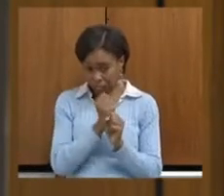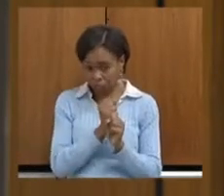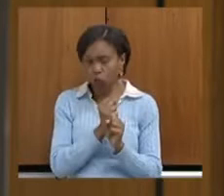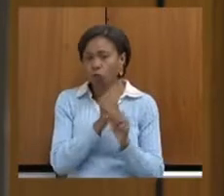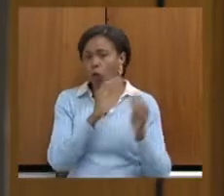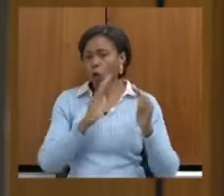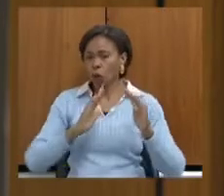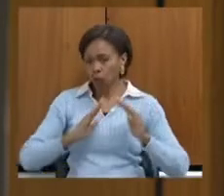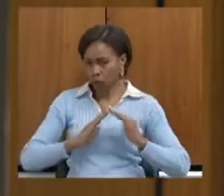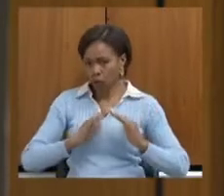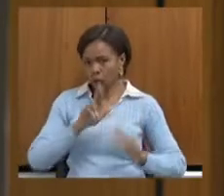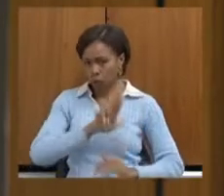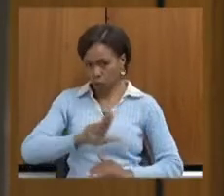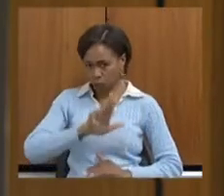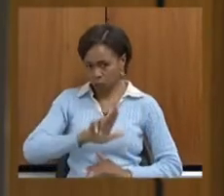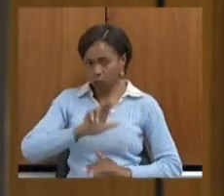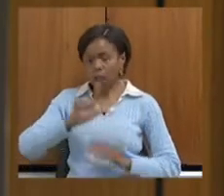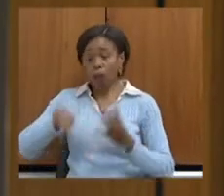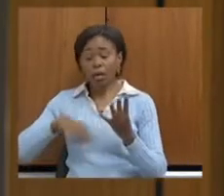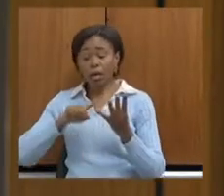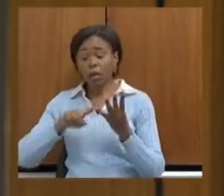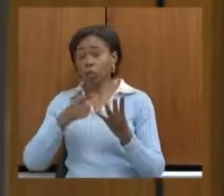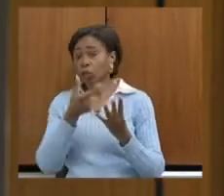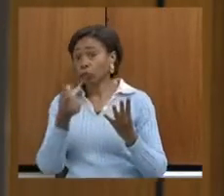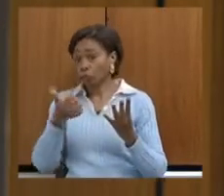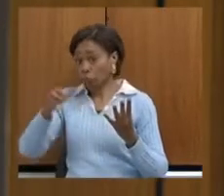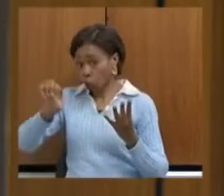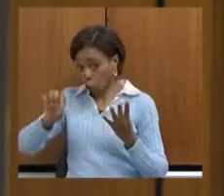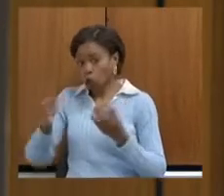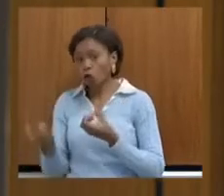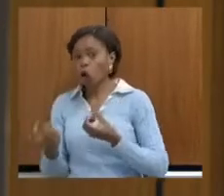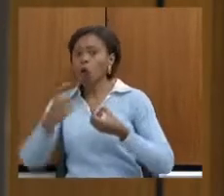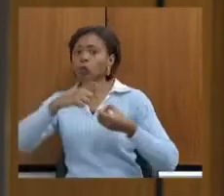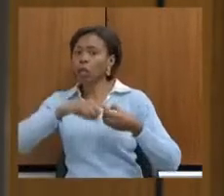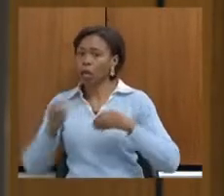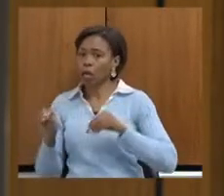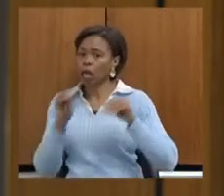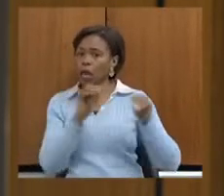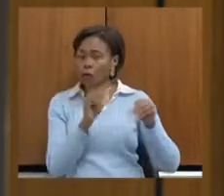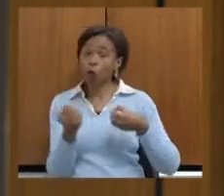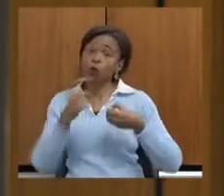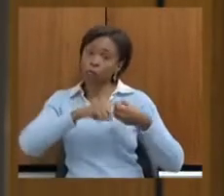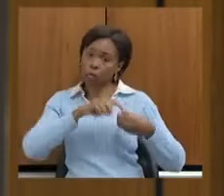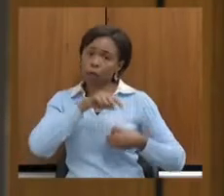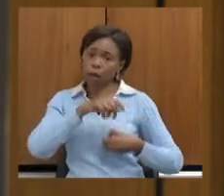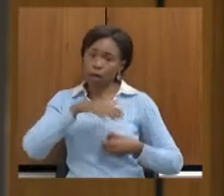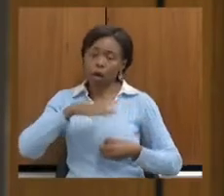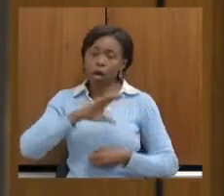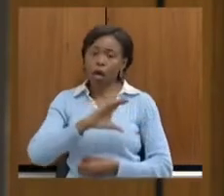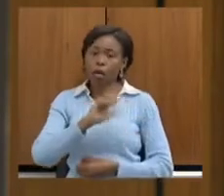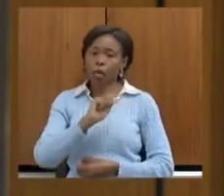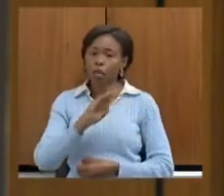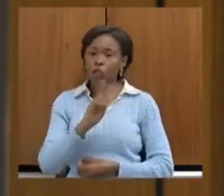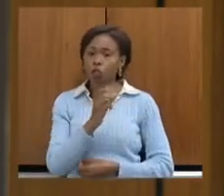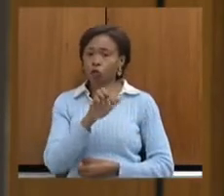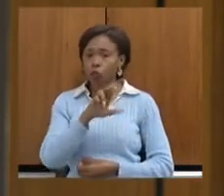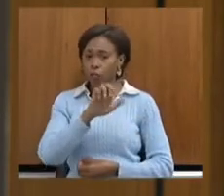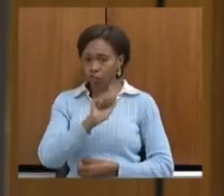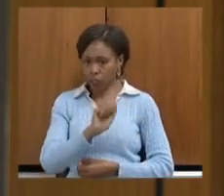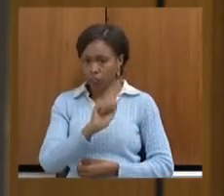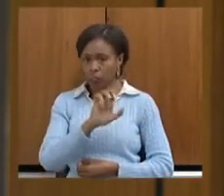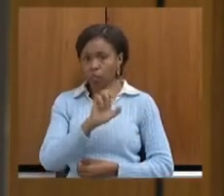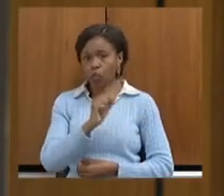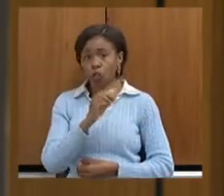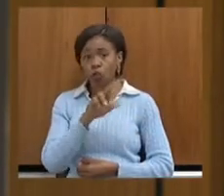2019 eu voltei para cachoeira escura que é minha terra natal é ali na cachoeira escura